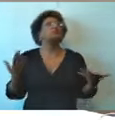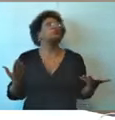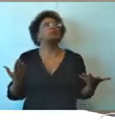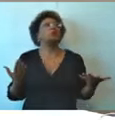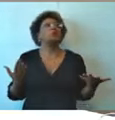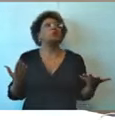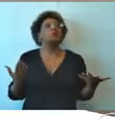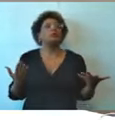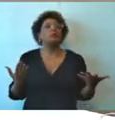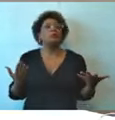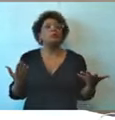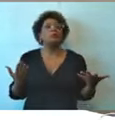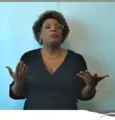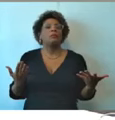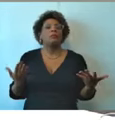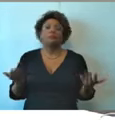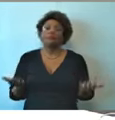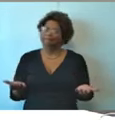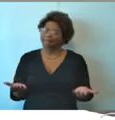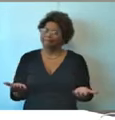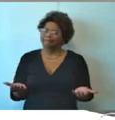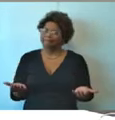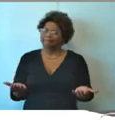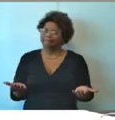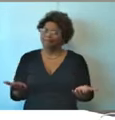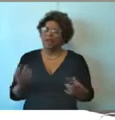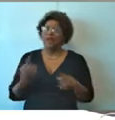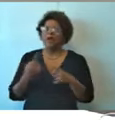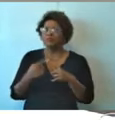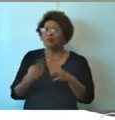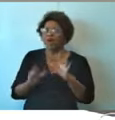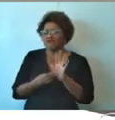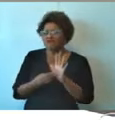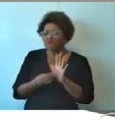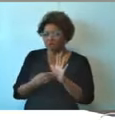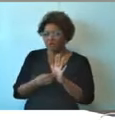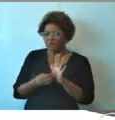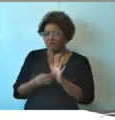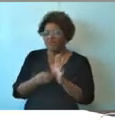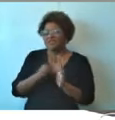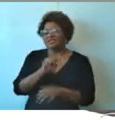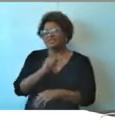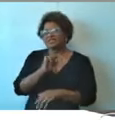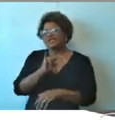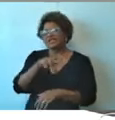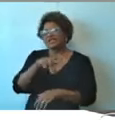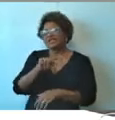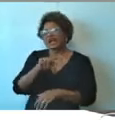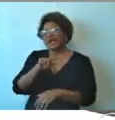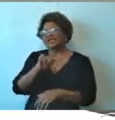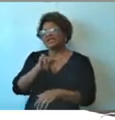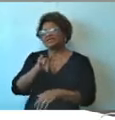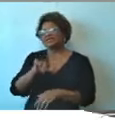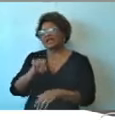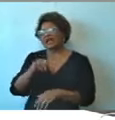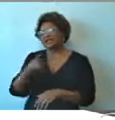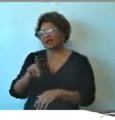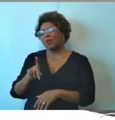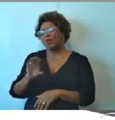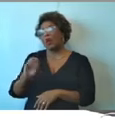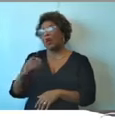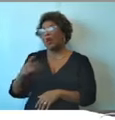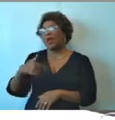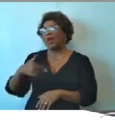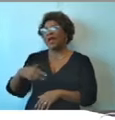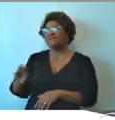moto. E aí não é que falta sinalização, vereador, é a velocidade. Porque vem